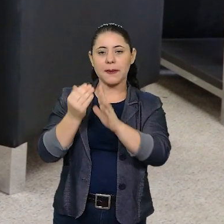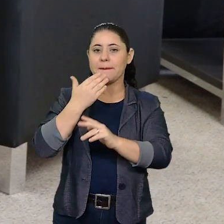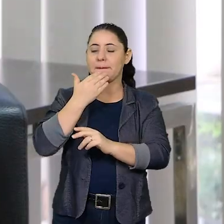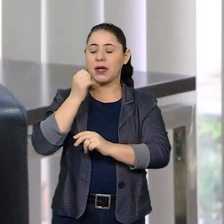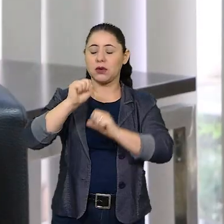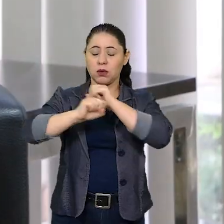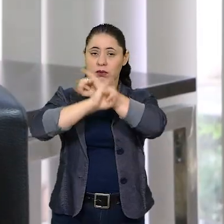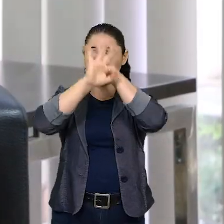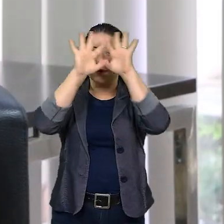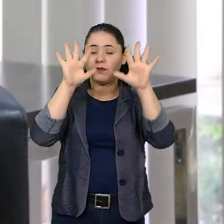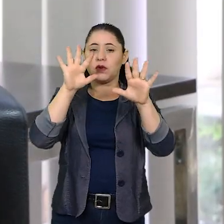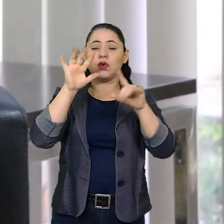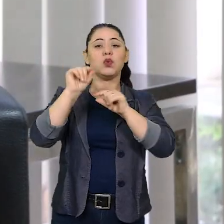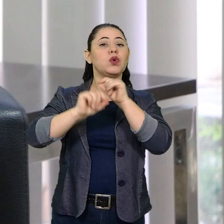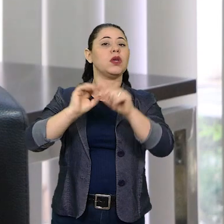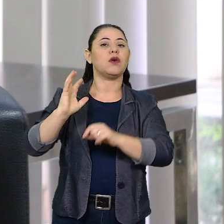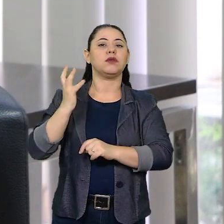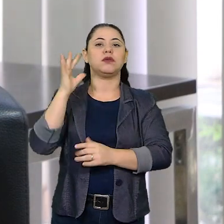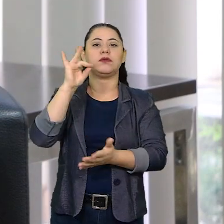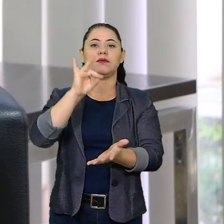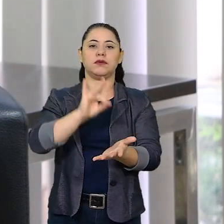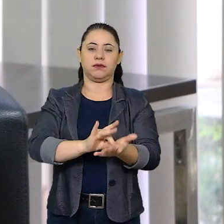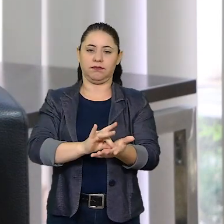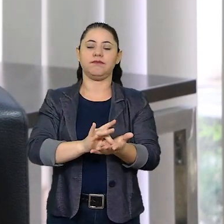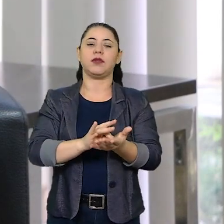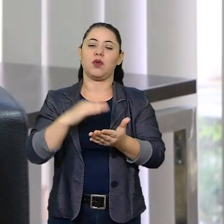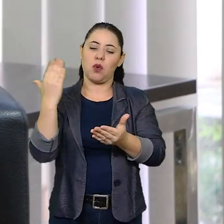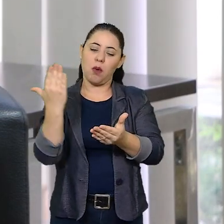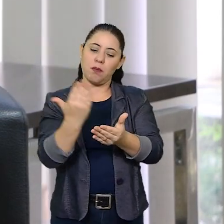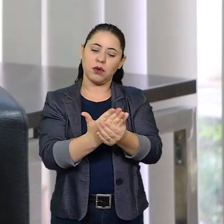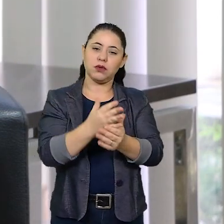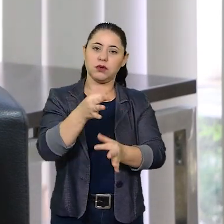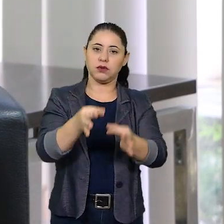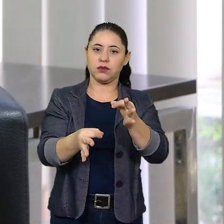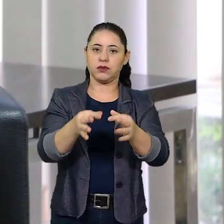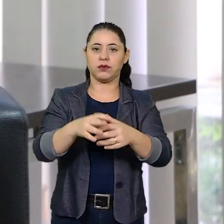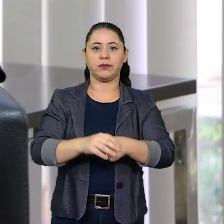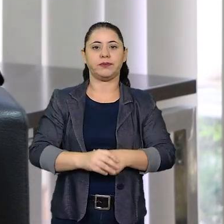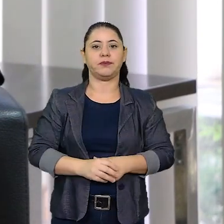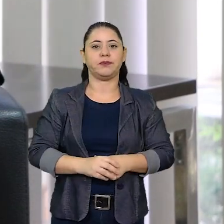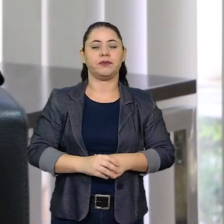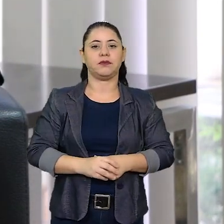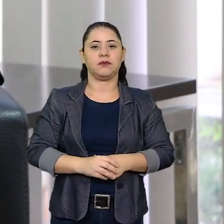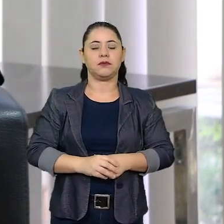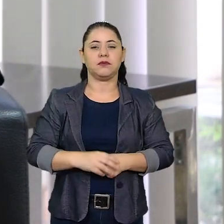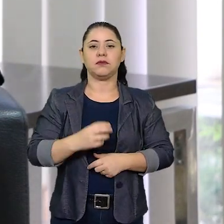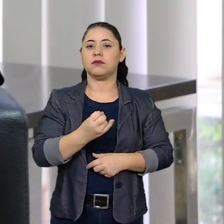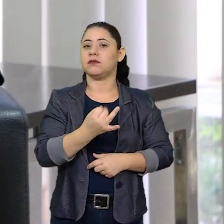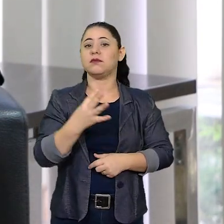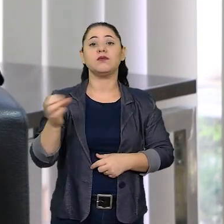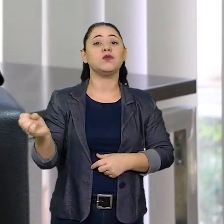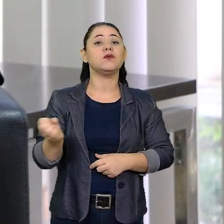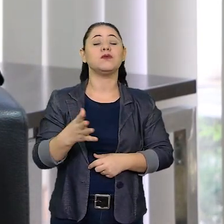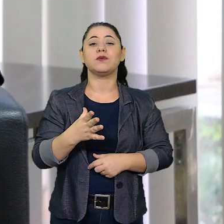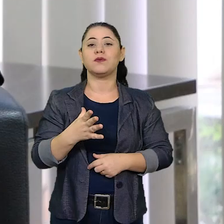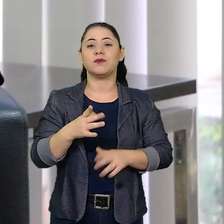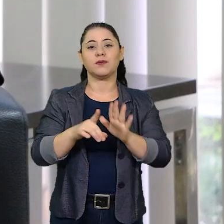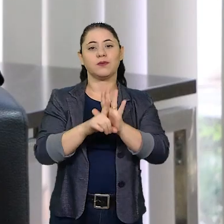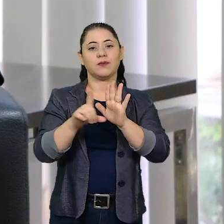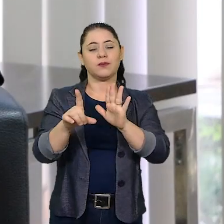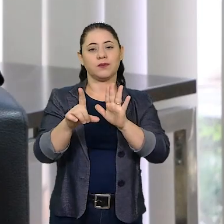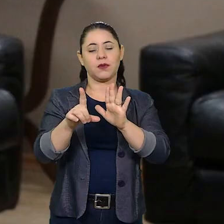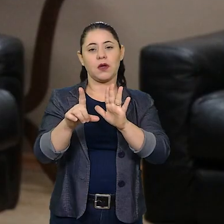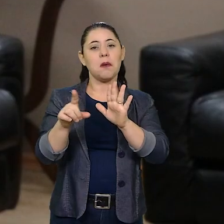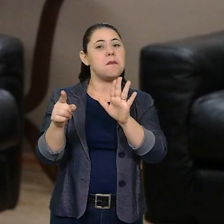necessários para a melhor elucidação dos fatos que estão sendo apurados num processo judicial. E quais